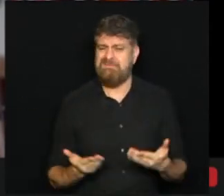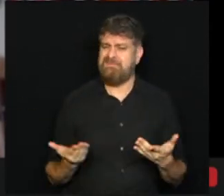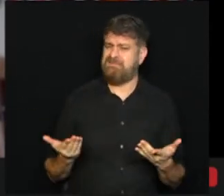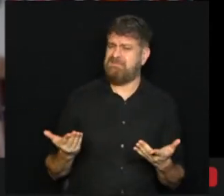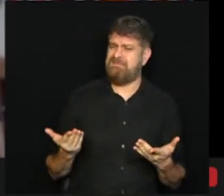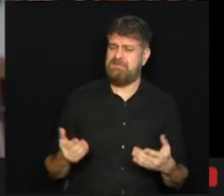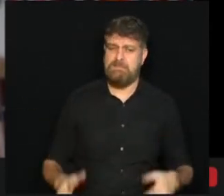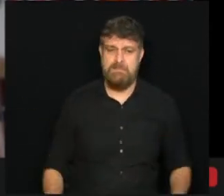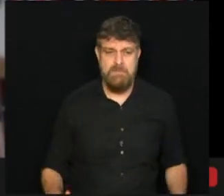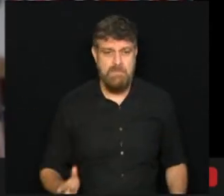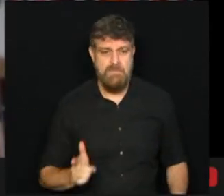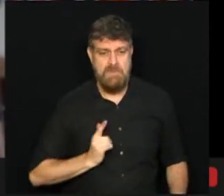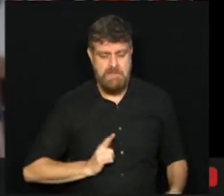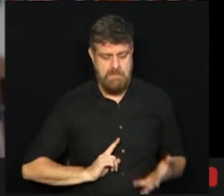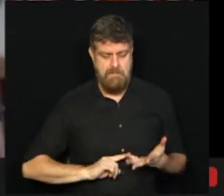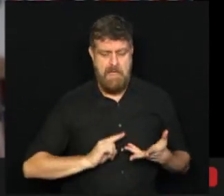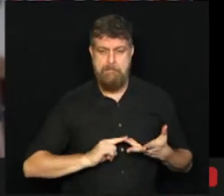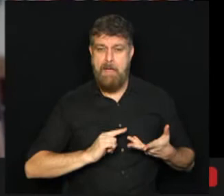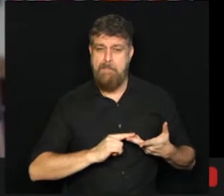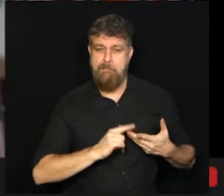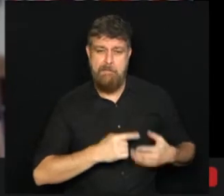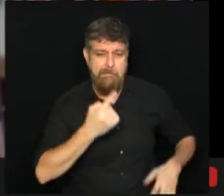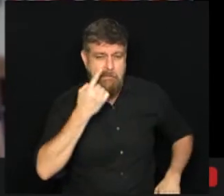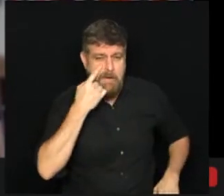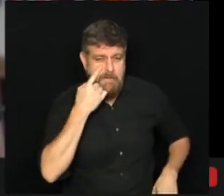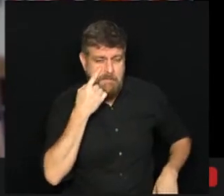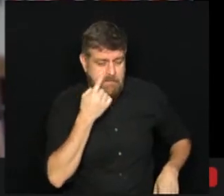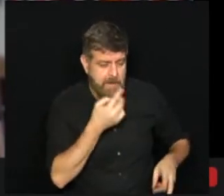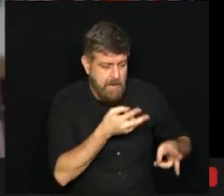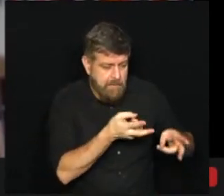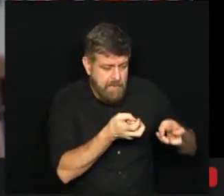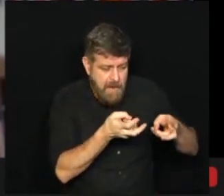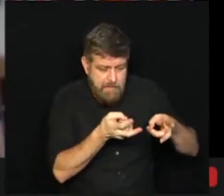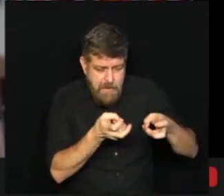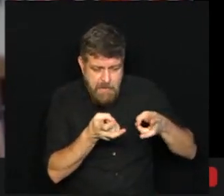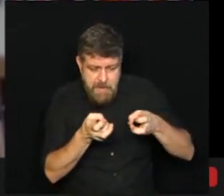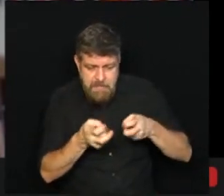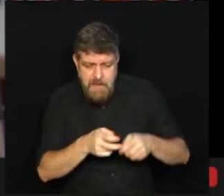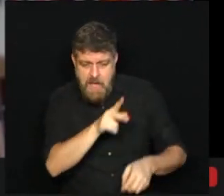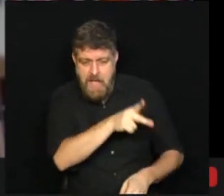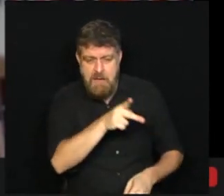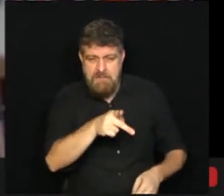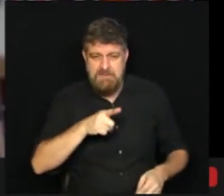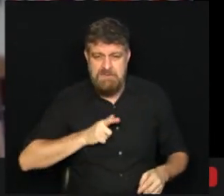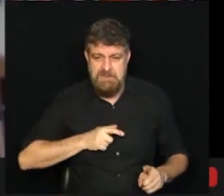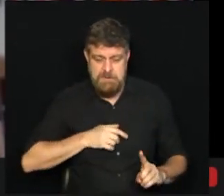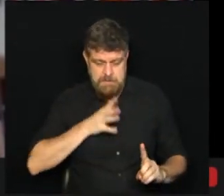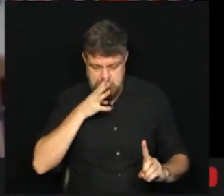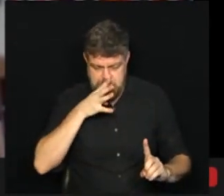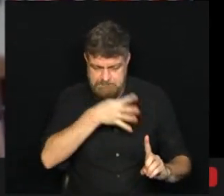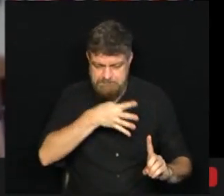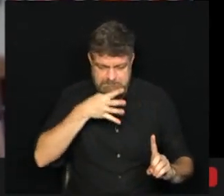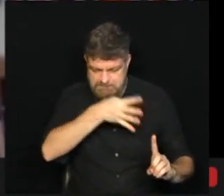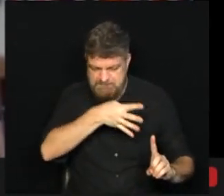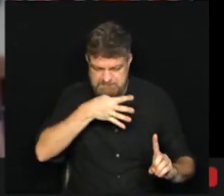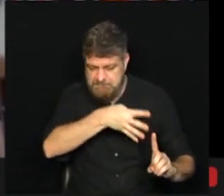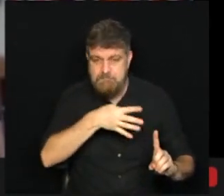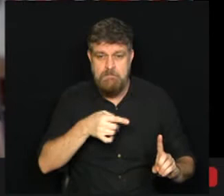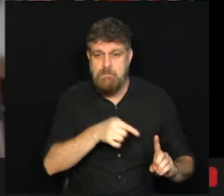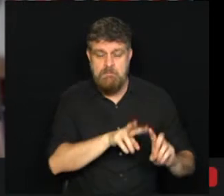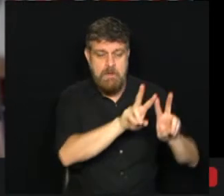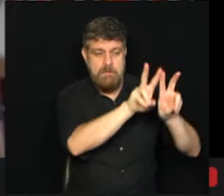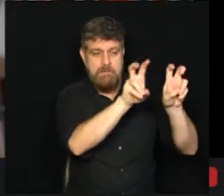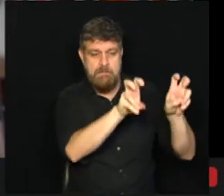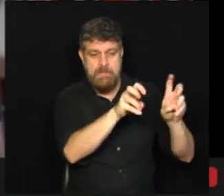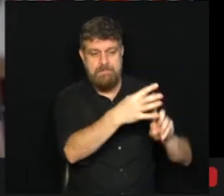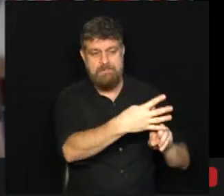são vários os casos que a gente tem visto que os professores têm sido constrangidos e têm sido perseguidos quando tratam dessa